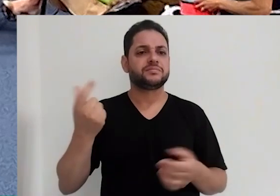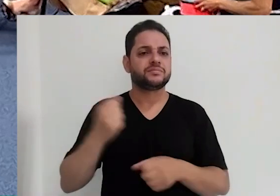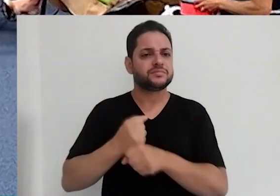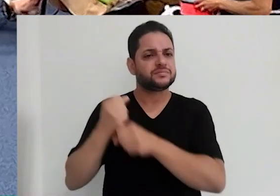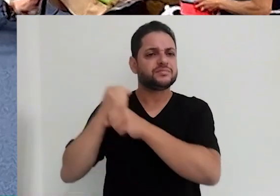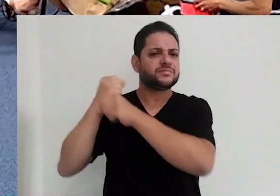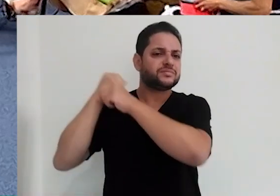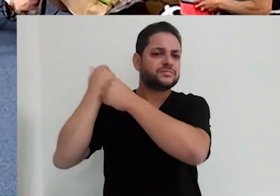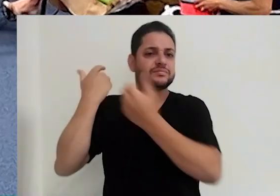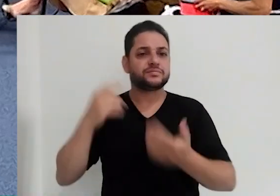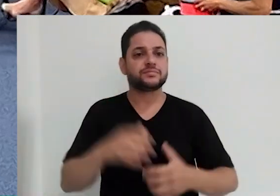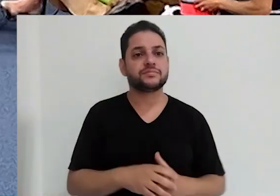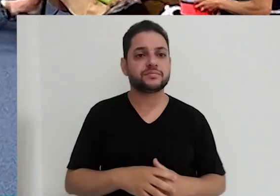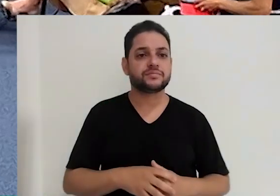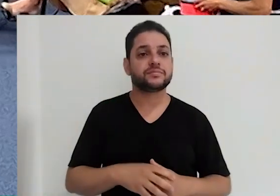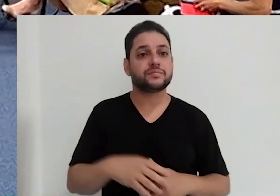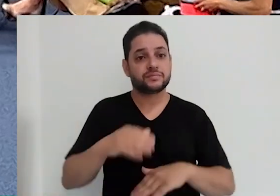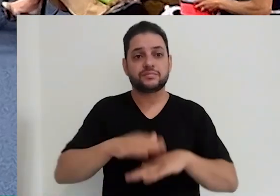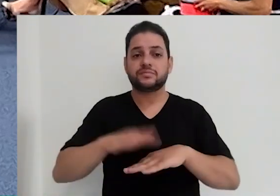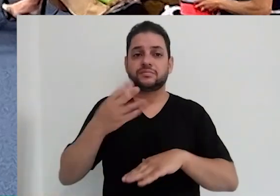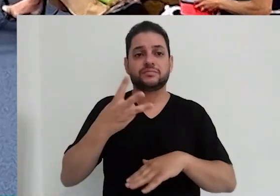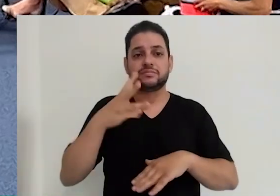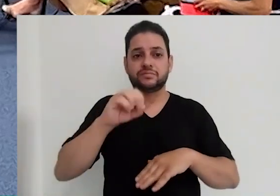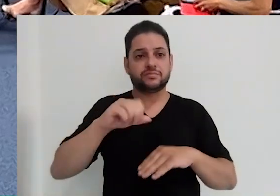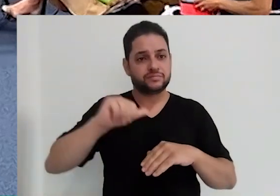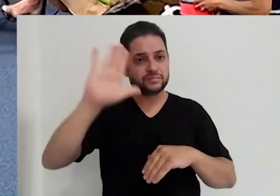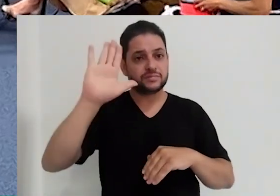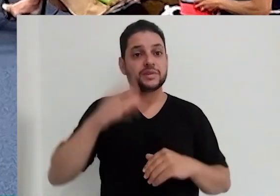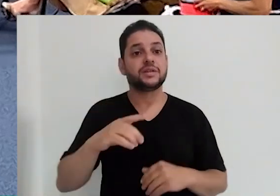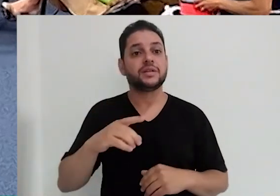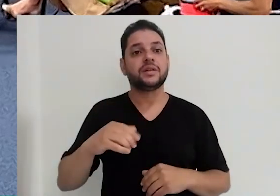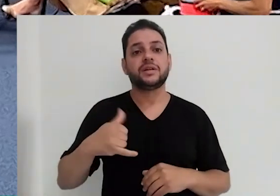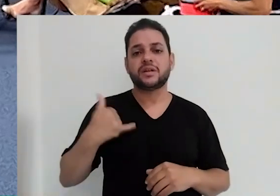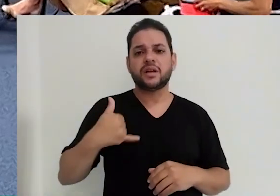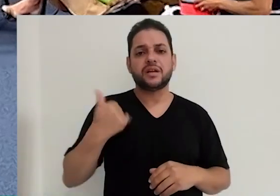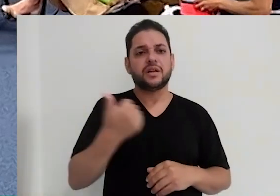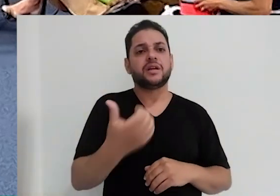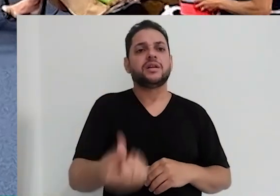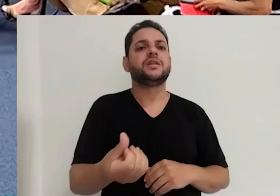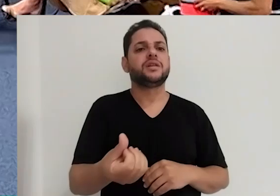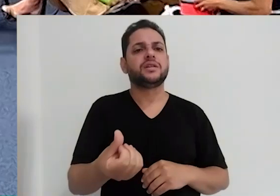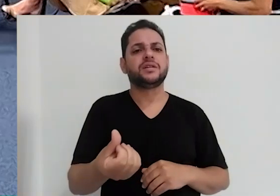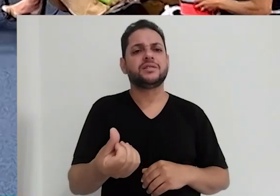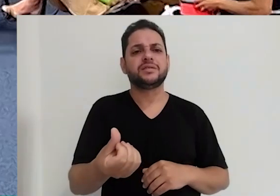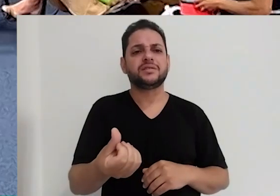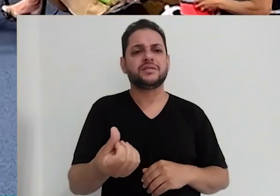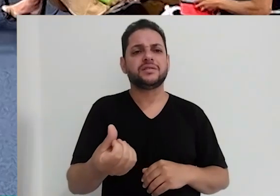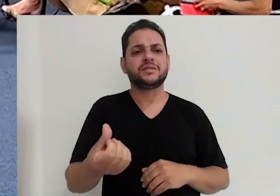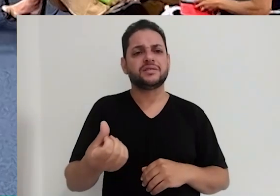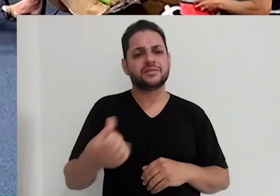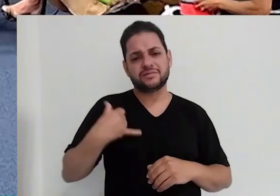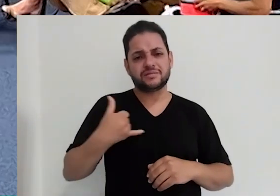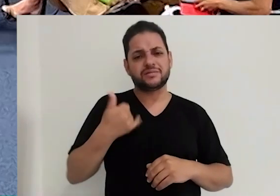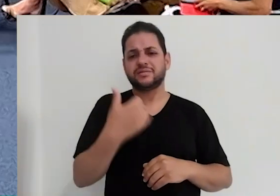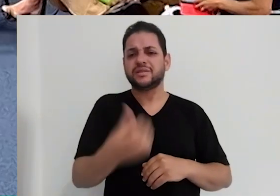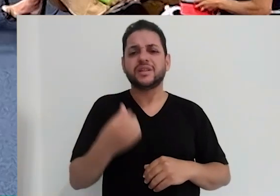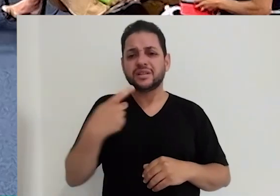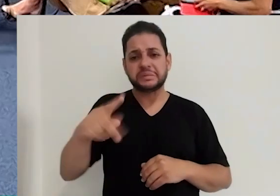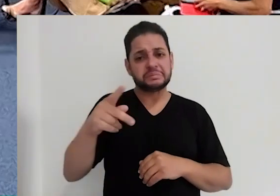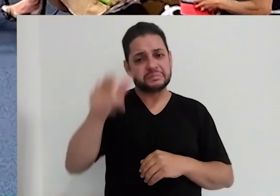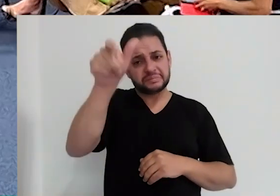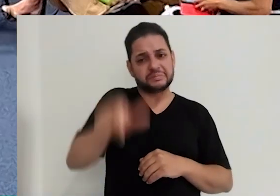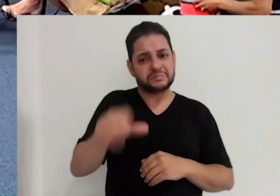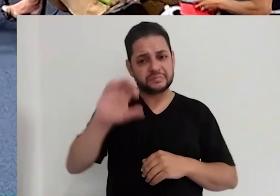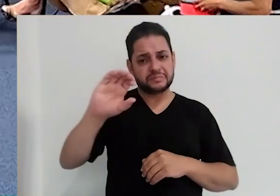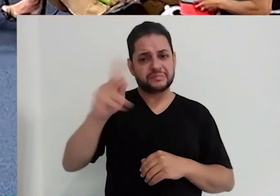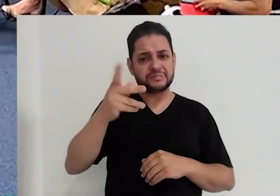32 ele já passou dos 30 ele tinha ele tinha 16 é uma coisa maluca essa coisa do champin é uma coisa realmente eh maluca